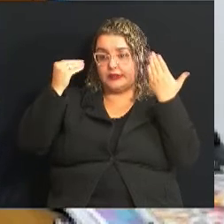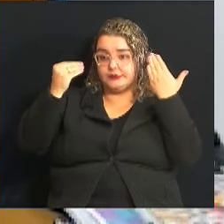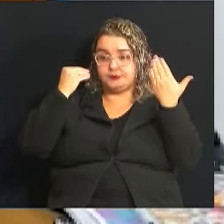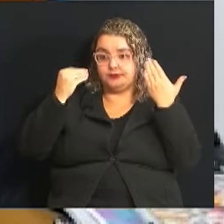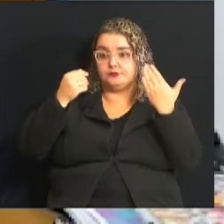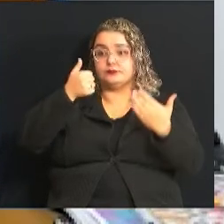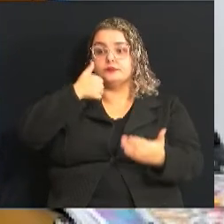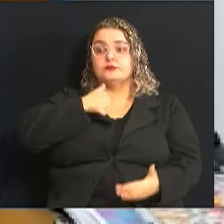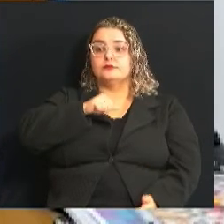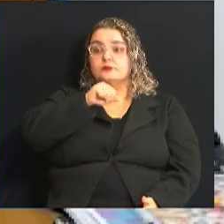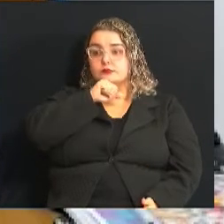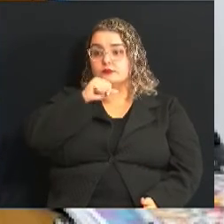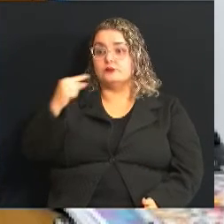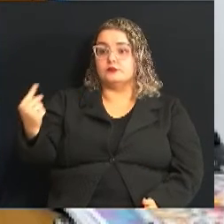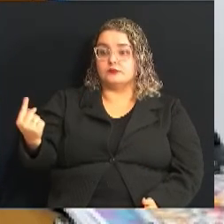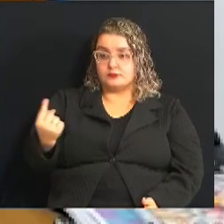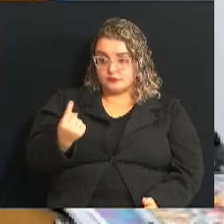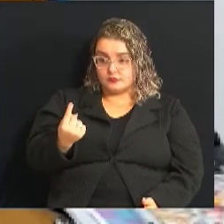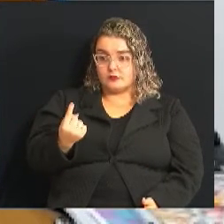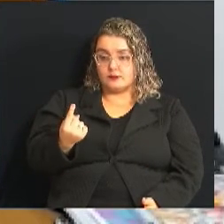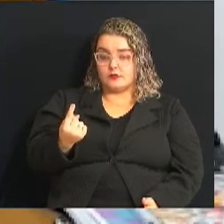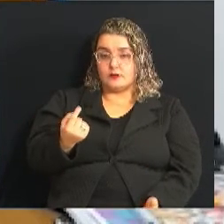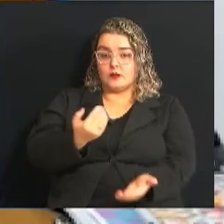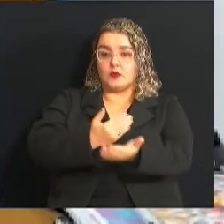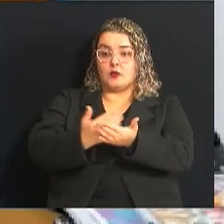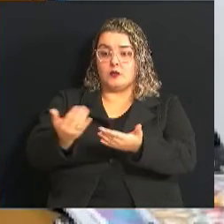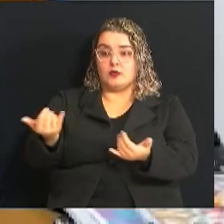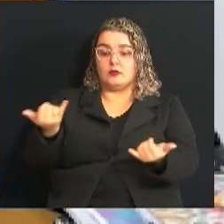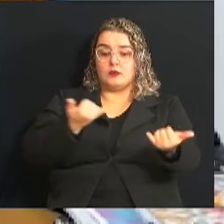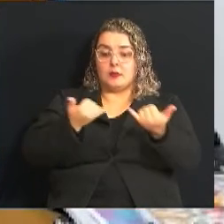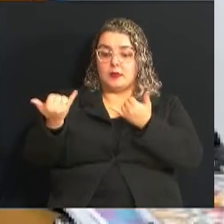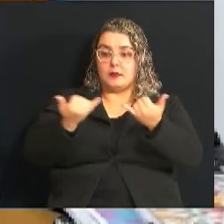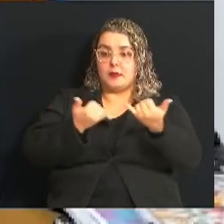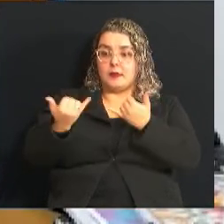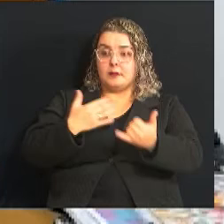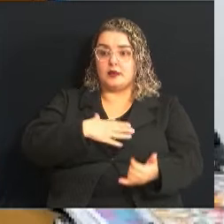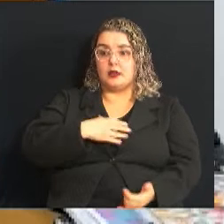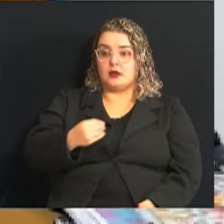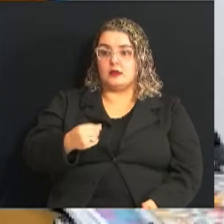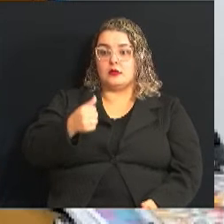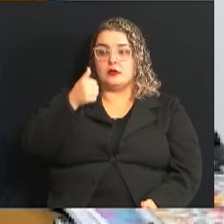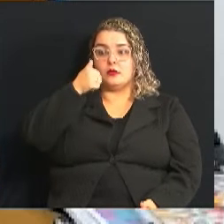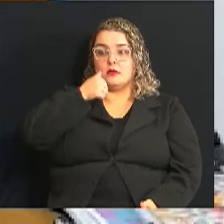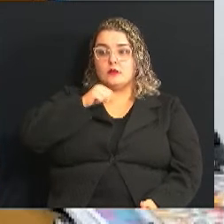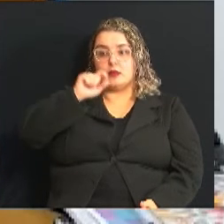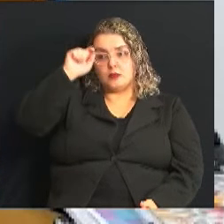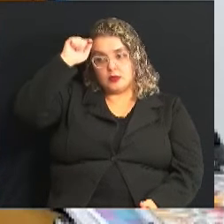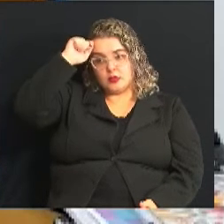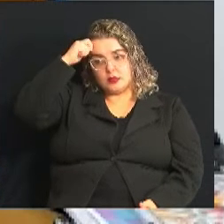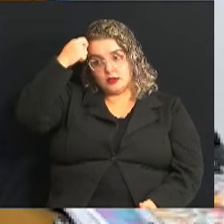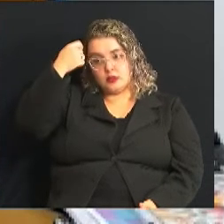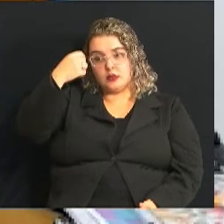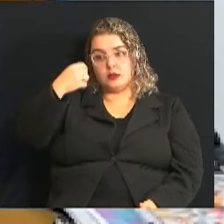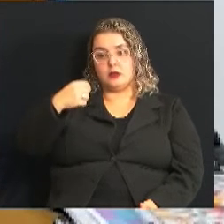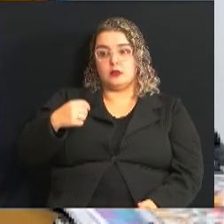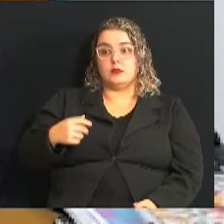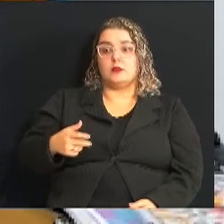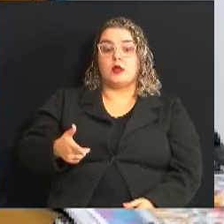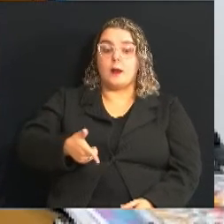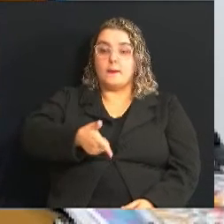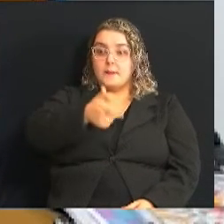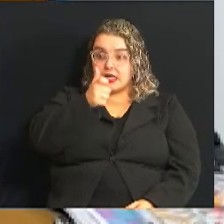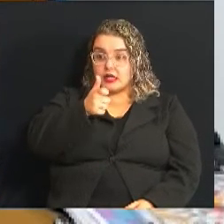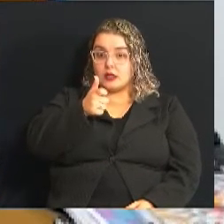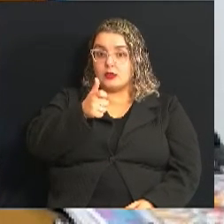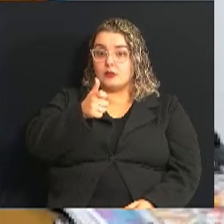mãe começou a falar do seu filho, uma mulher negra que perdeu o seu filho assassinado por